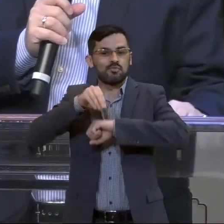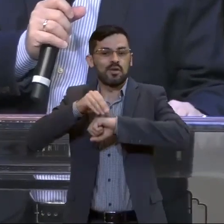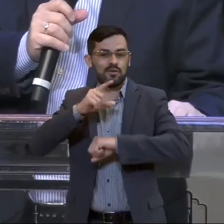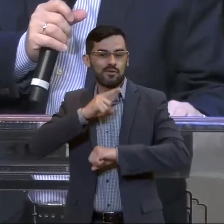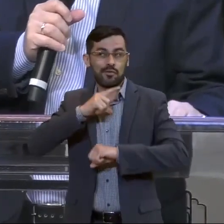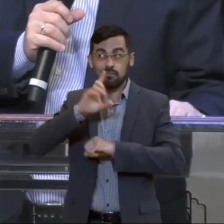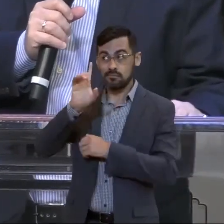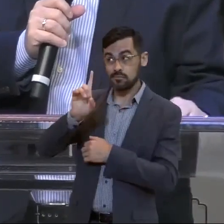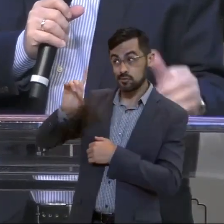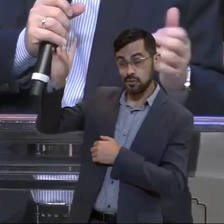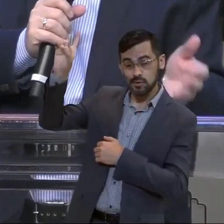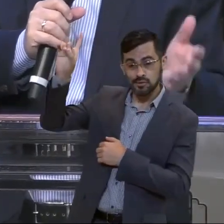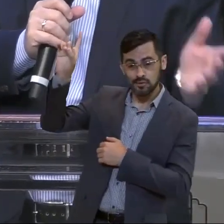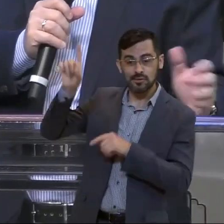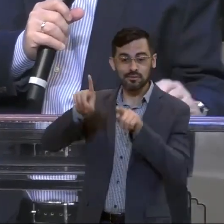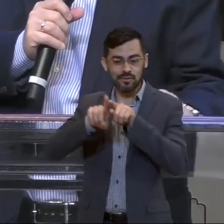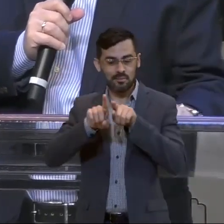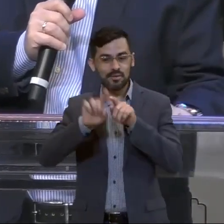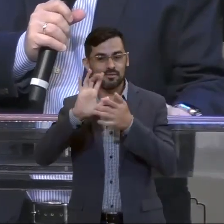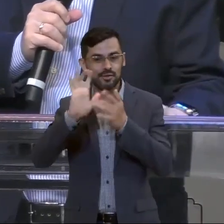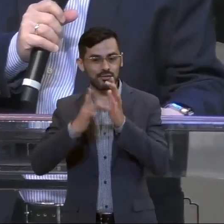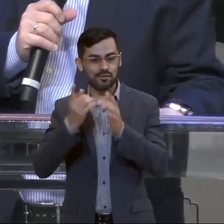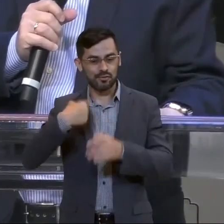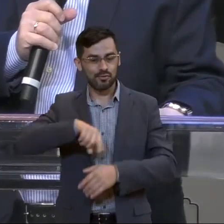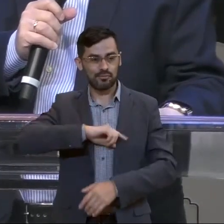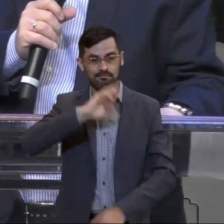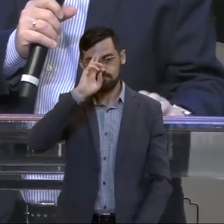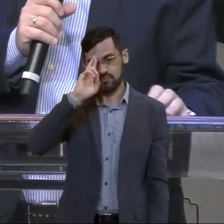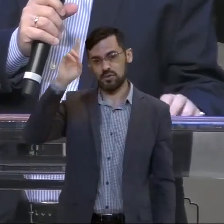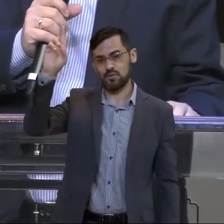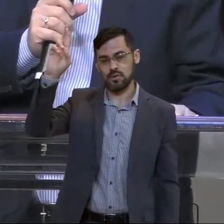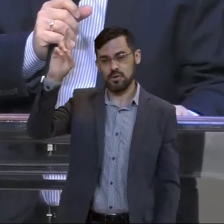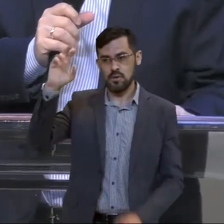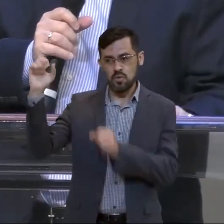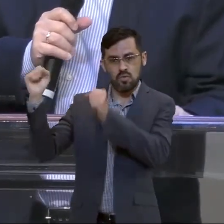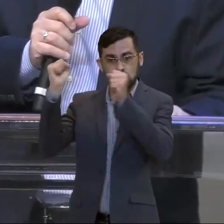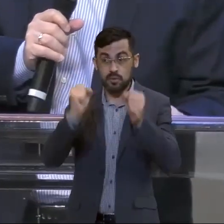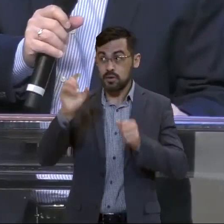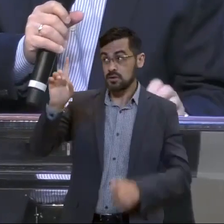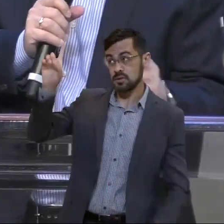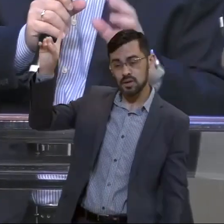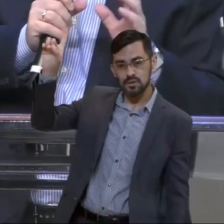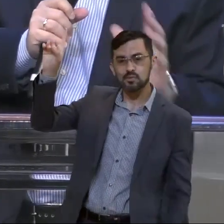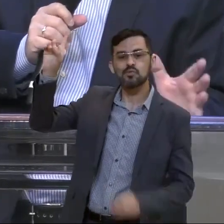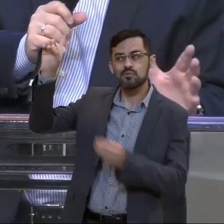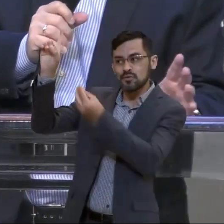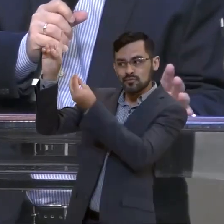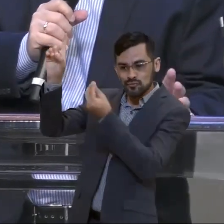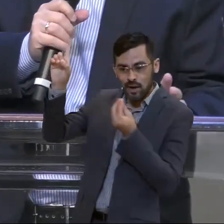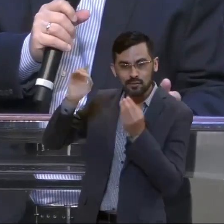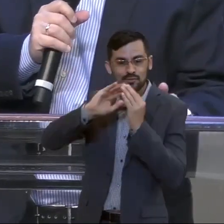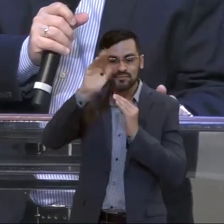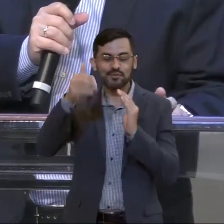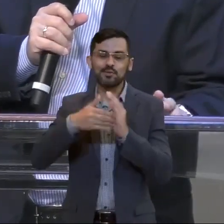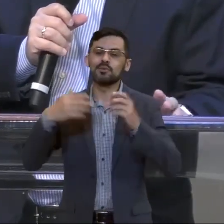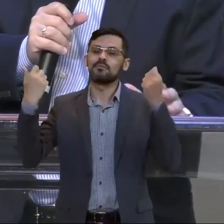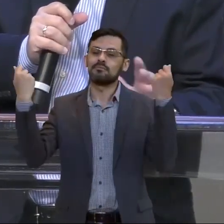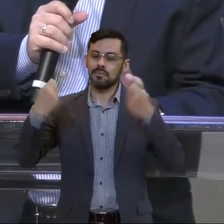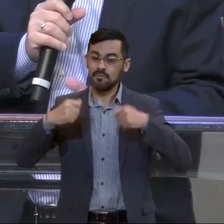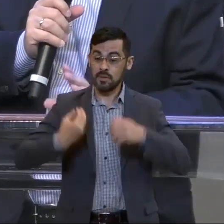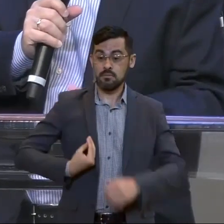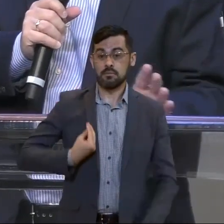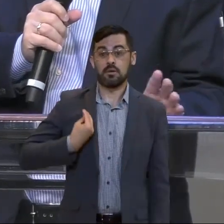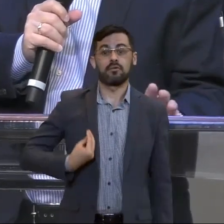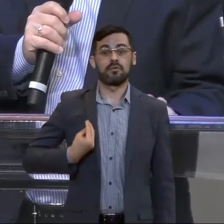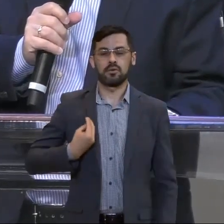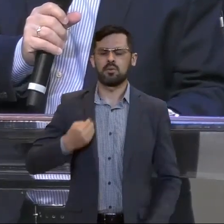vocês têm de Deus e de Jesus, o nosso Senhor. O poder de Deus nos tem dado tudo o que precisamos para viver uma